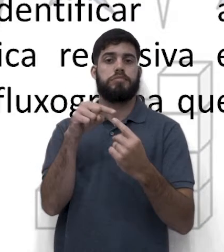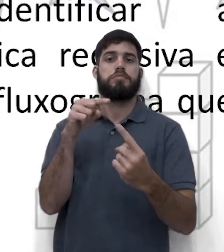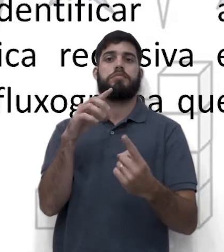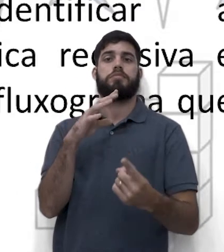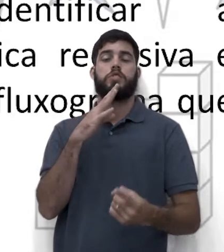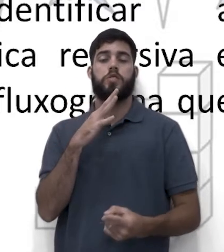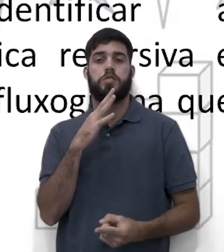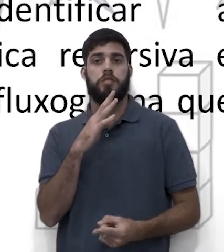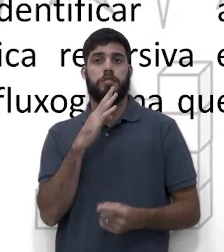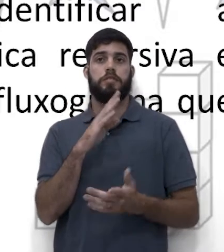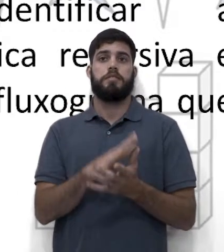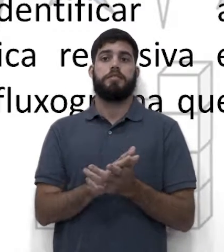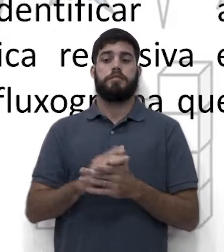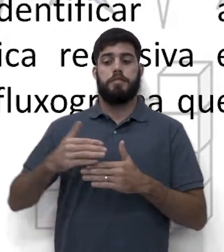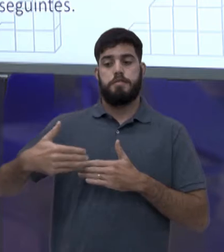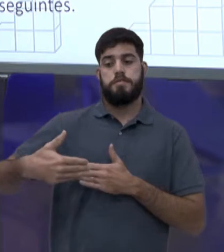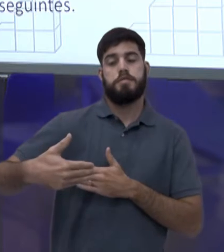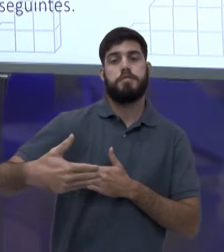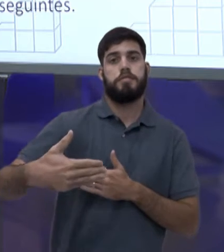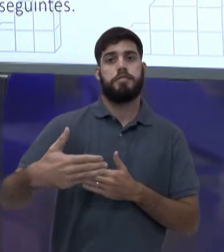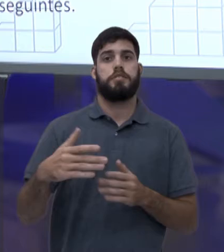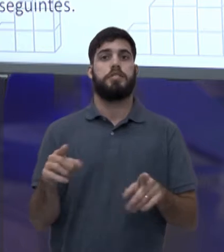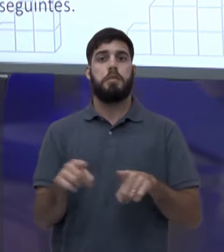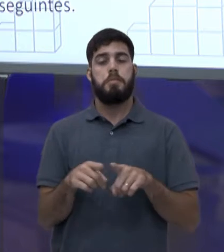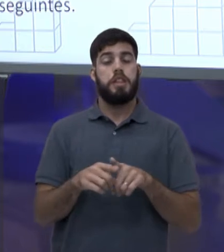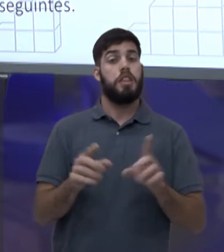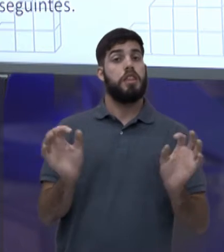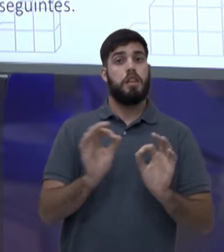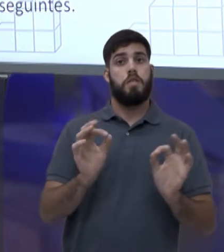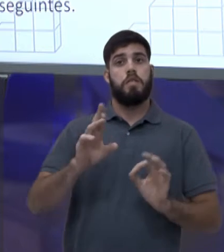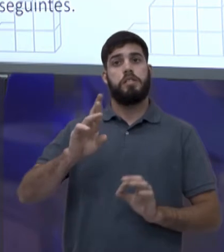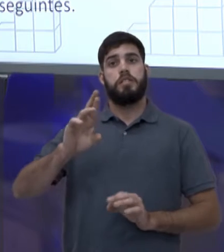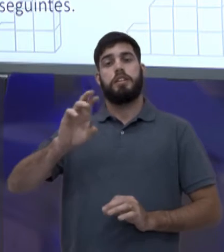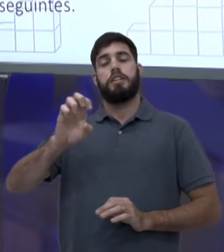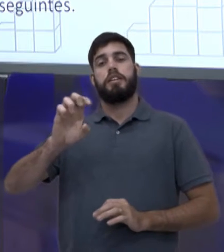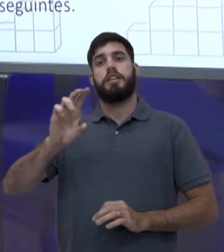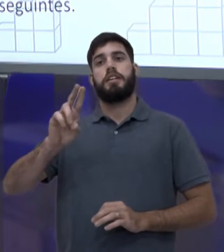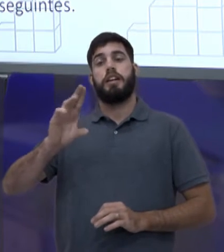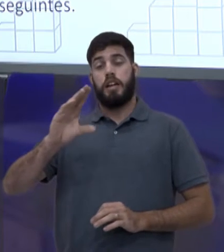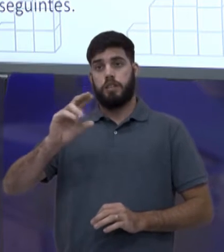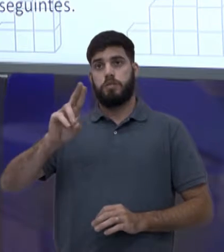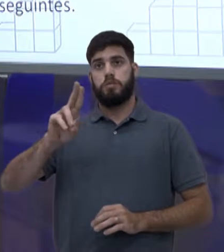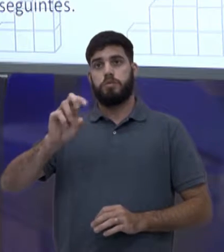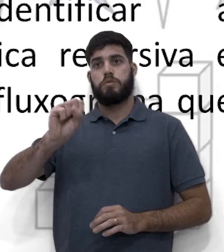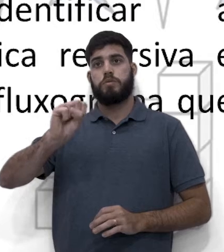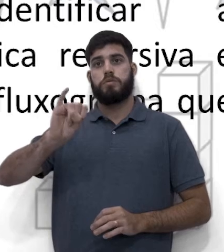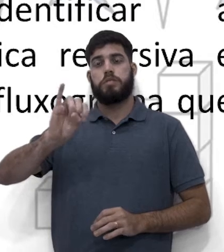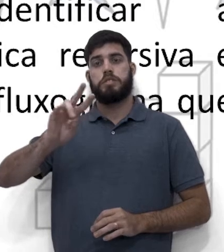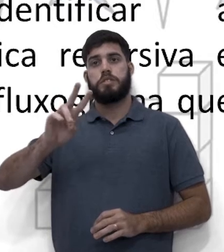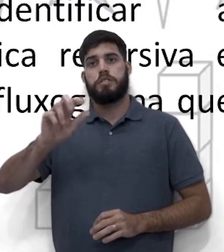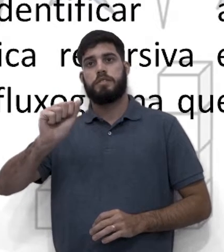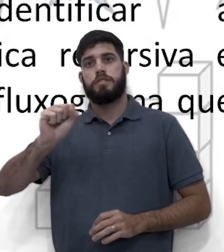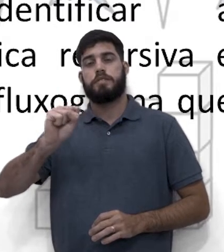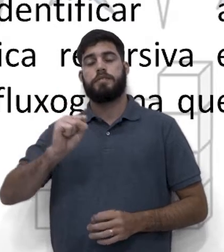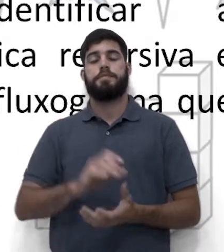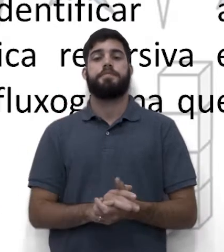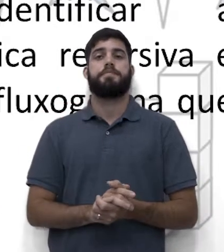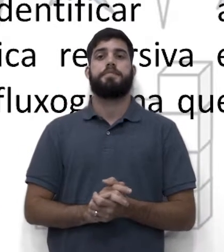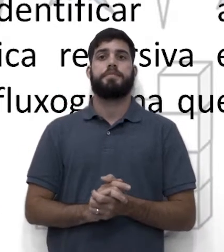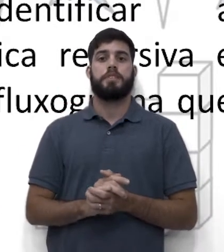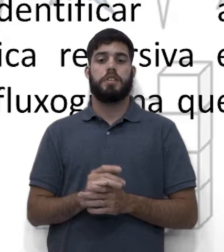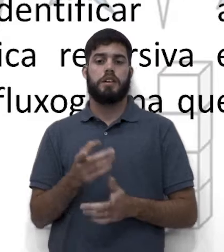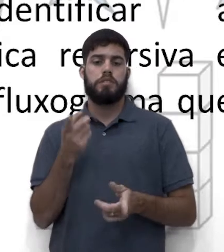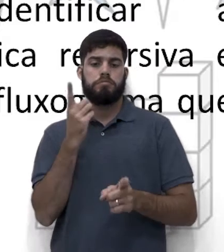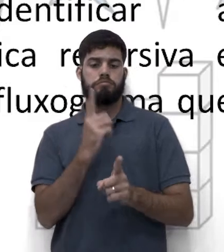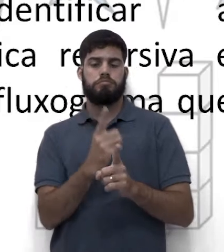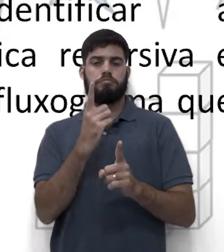conhecimento as sequências recursivas e não recursivas. A habilidade abordada será identificar a